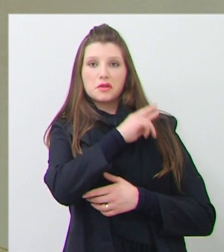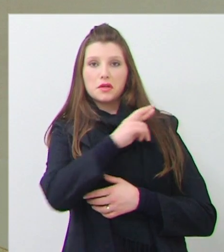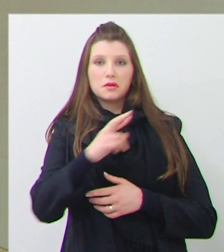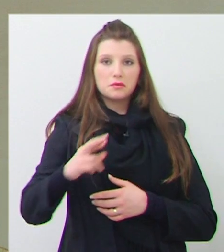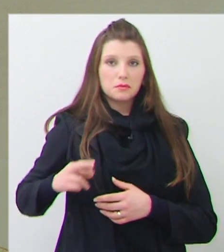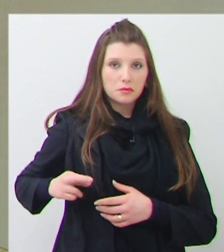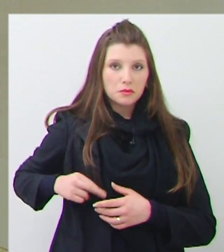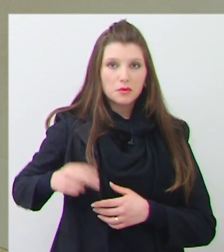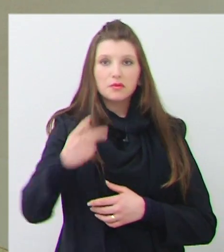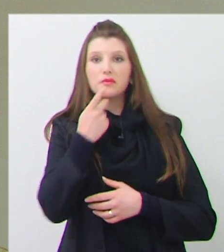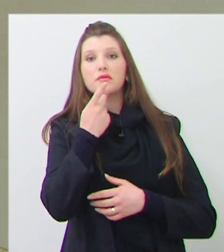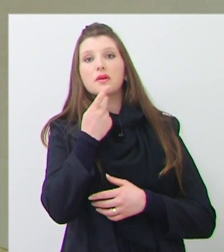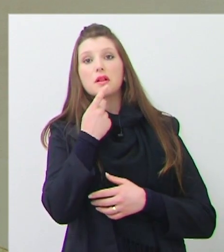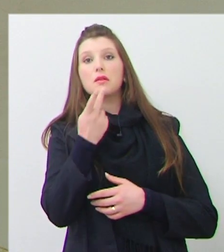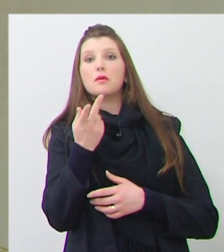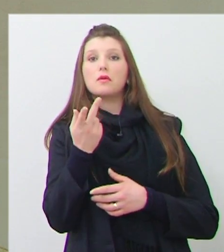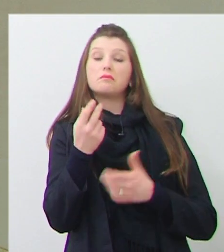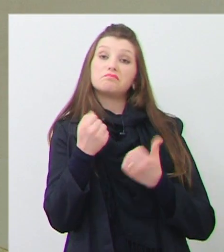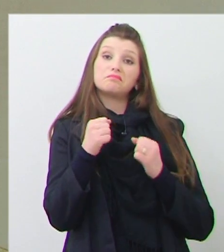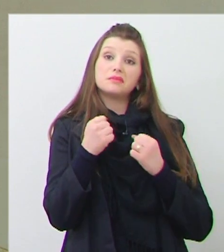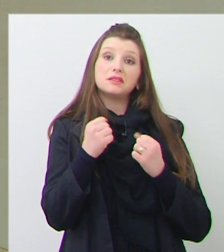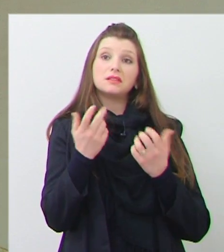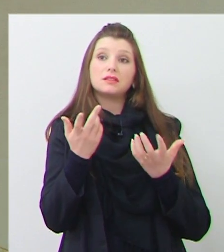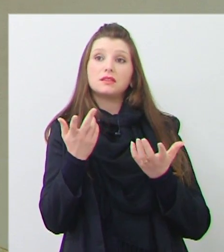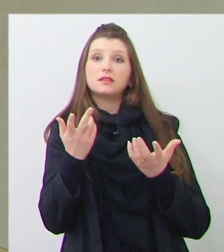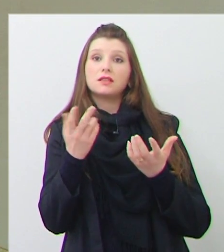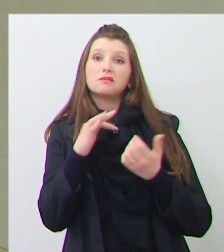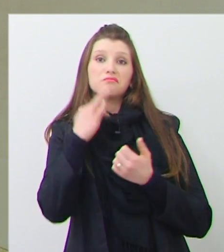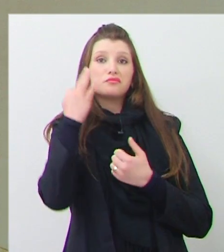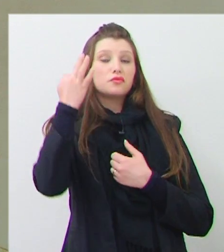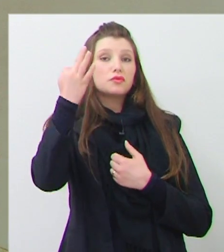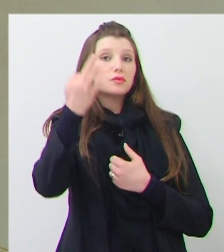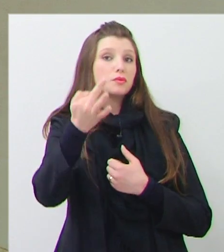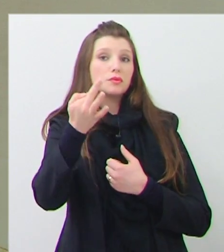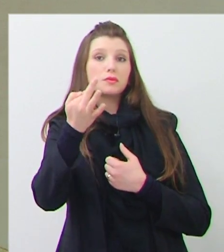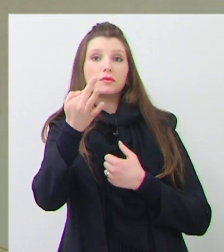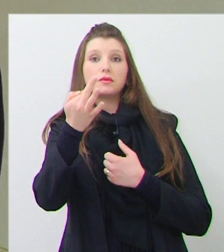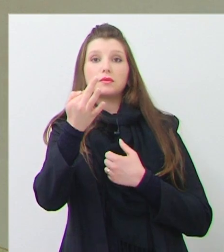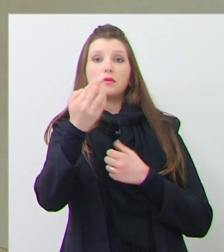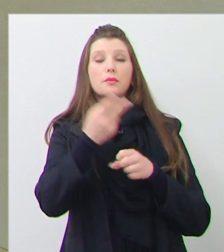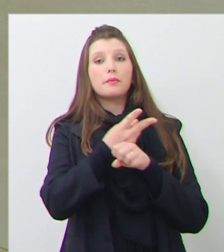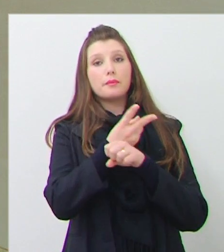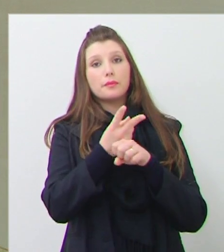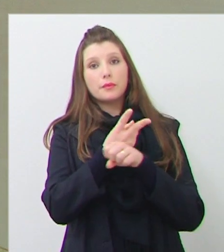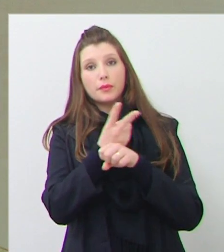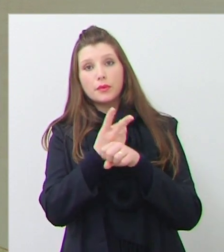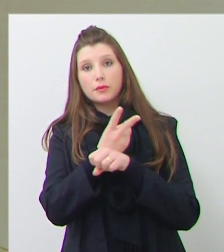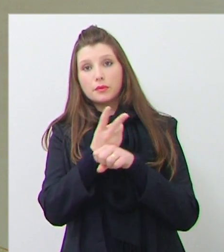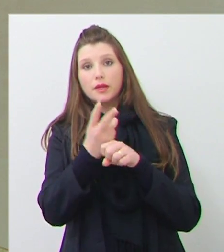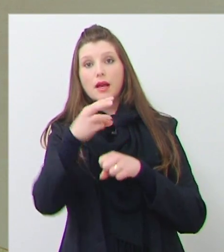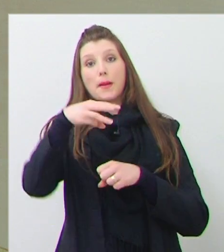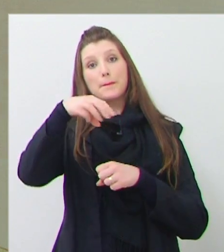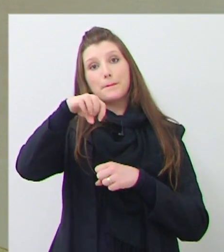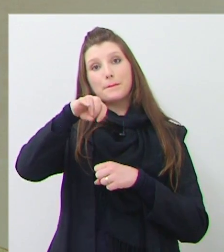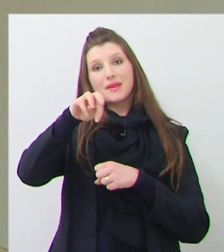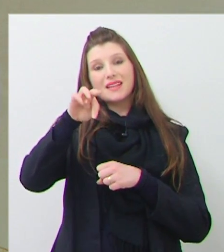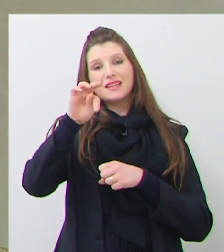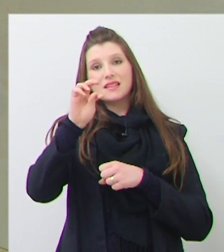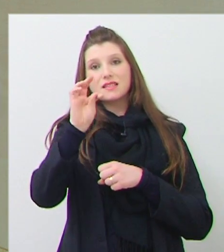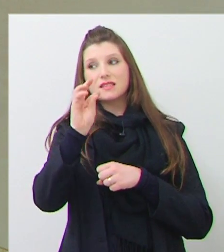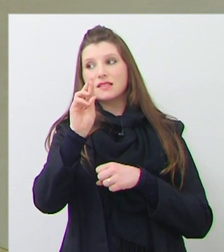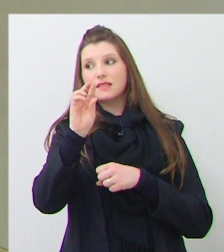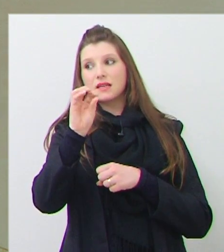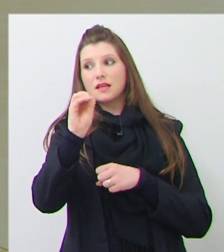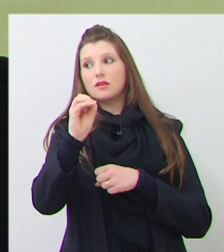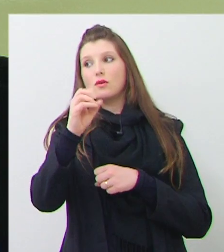contas, mas se for necessário, no futuro, procurará até o Ministério Público para